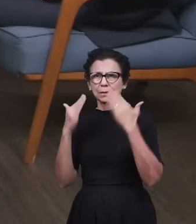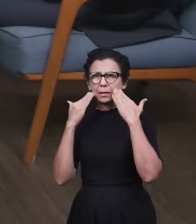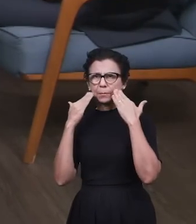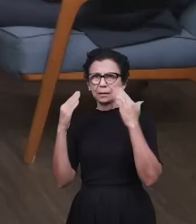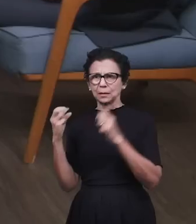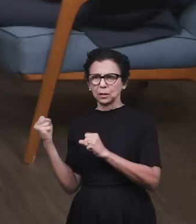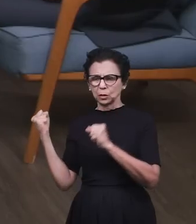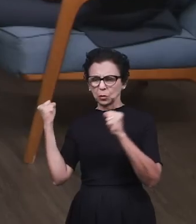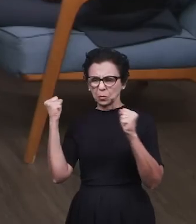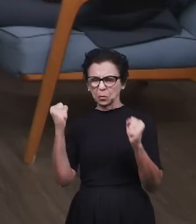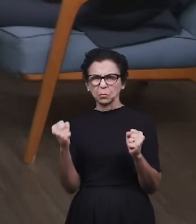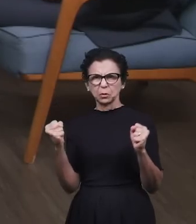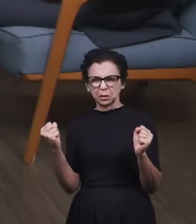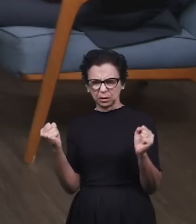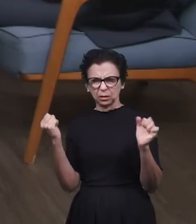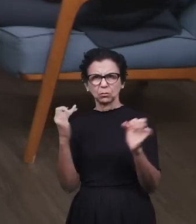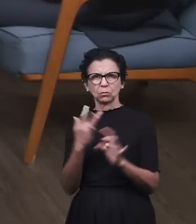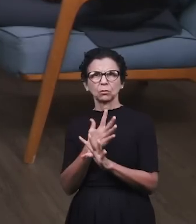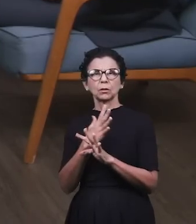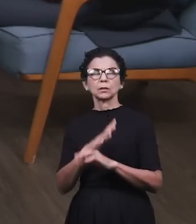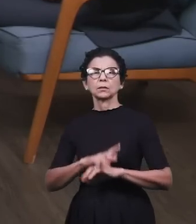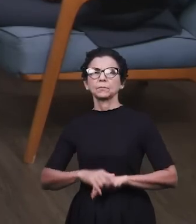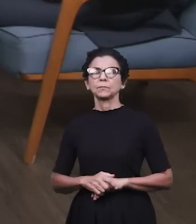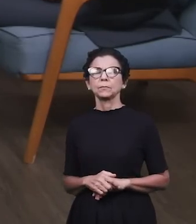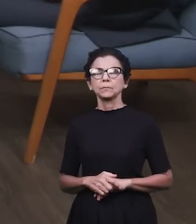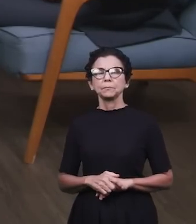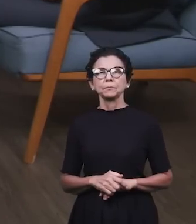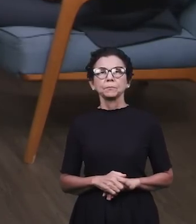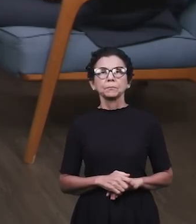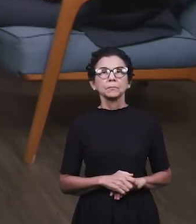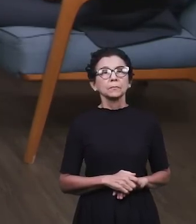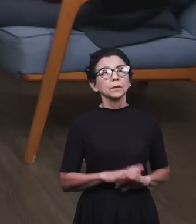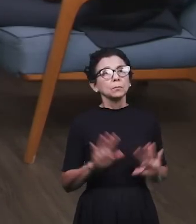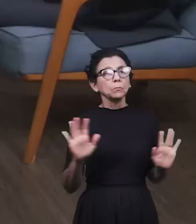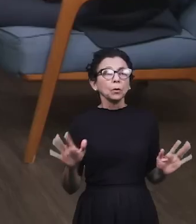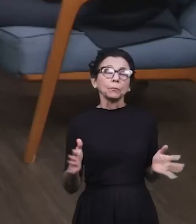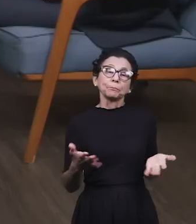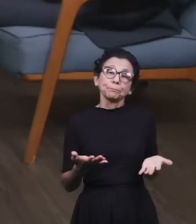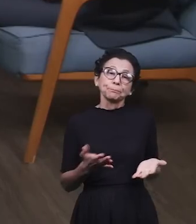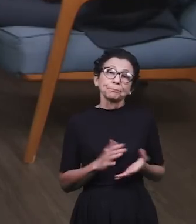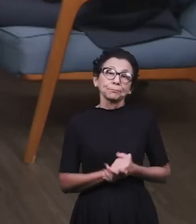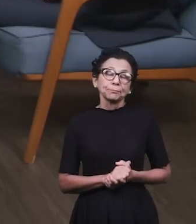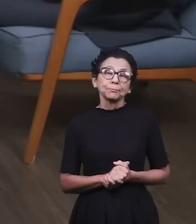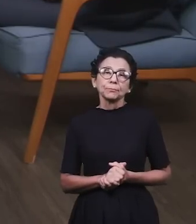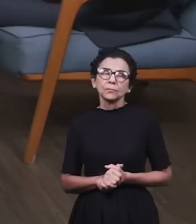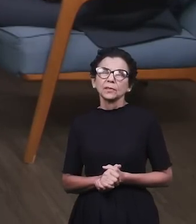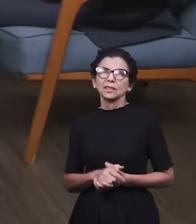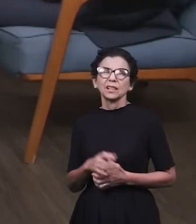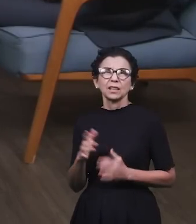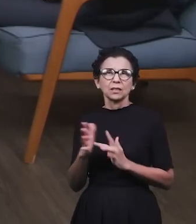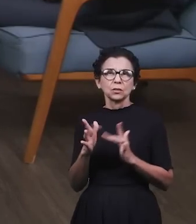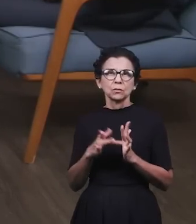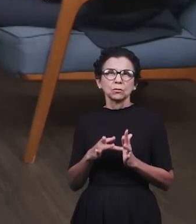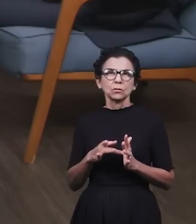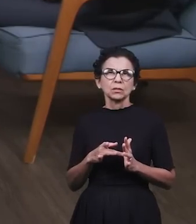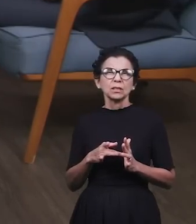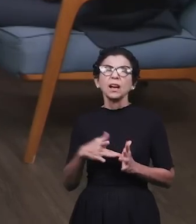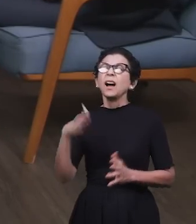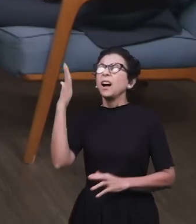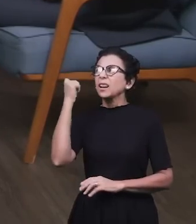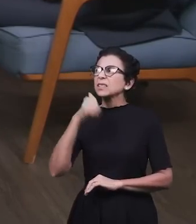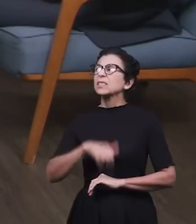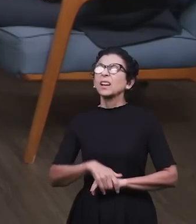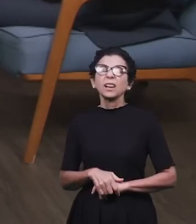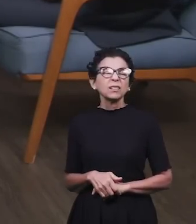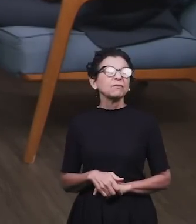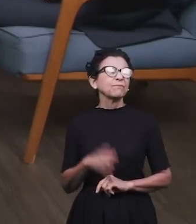para ser governado pelo Senhor Jesus, você precisa conhecer Jesus. Amém. Há muitas pessoas que sabem quem ele foi. É